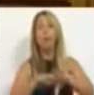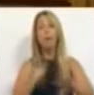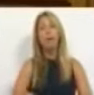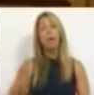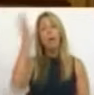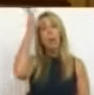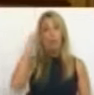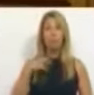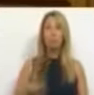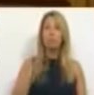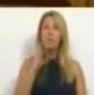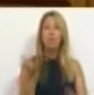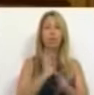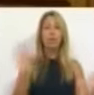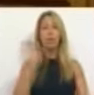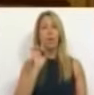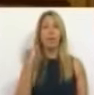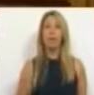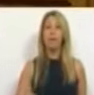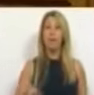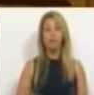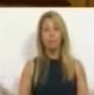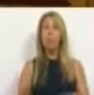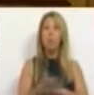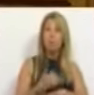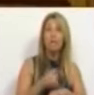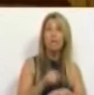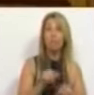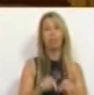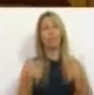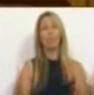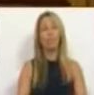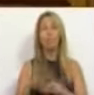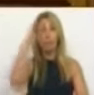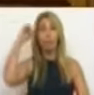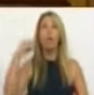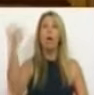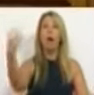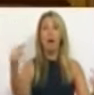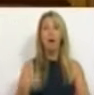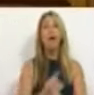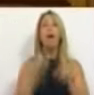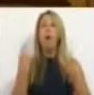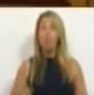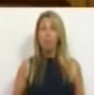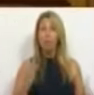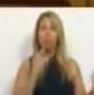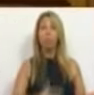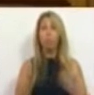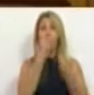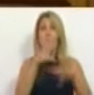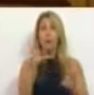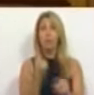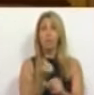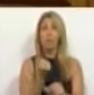qualidade. Este setor atravessa hoje imensas dificuldades, uma vez que os produtores estão a perder dinheiro para trabalhar. O leite é